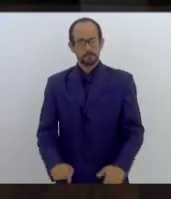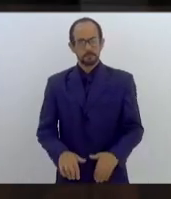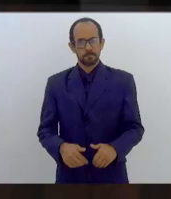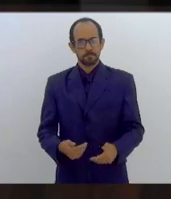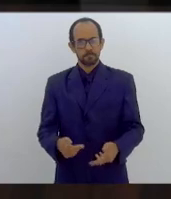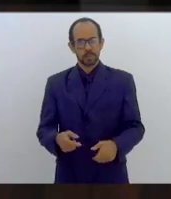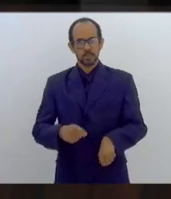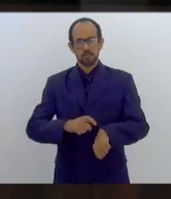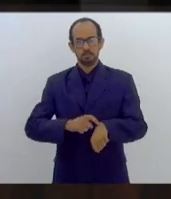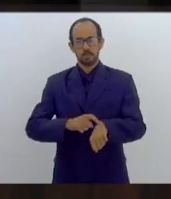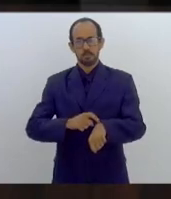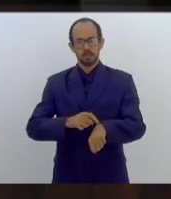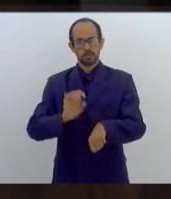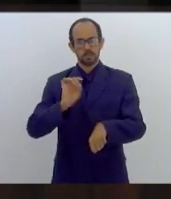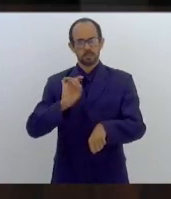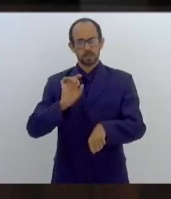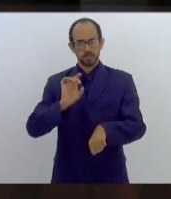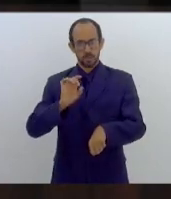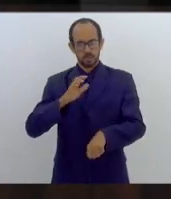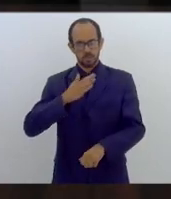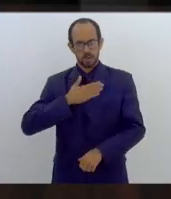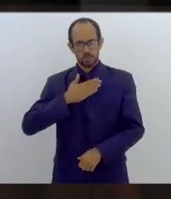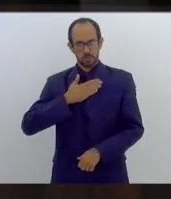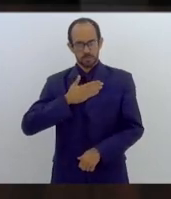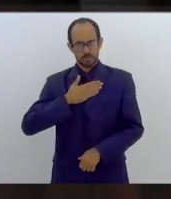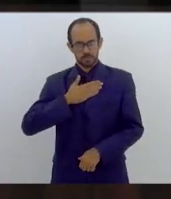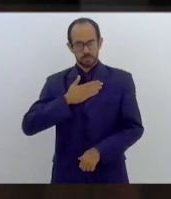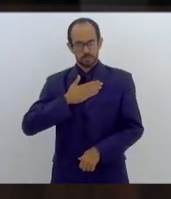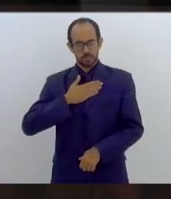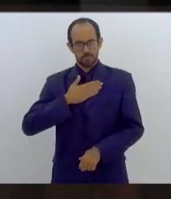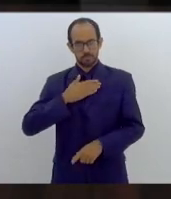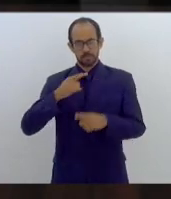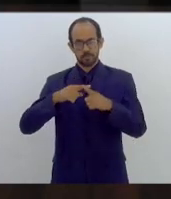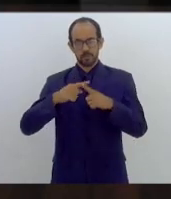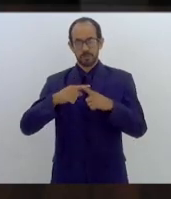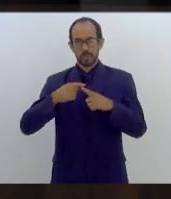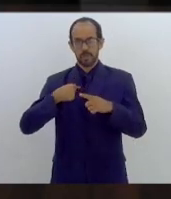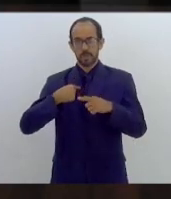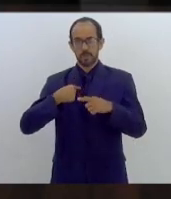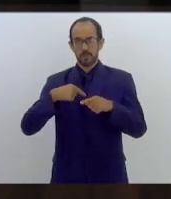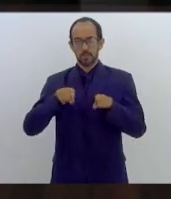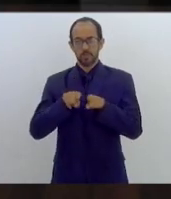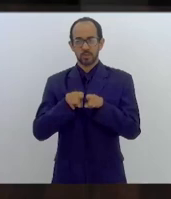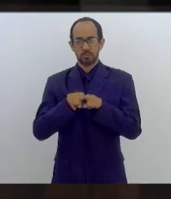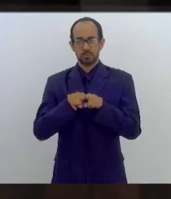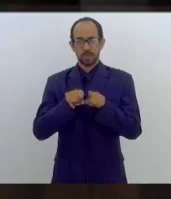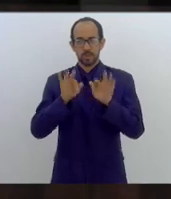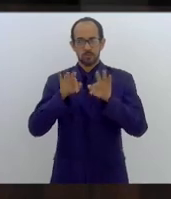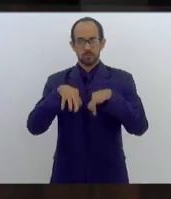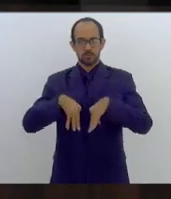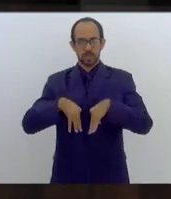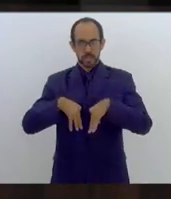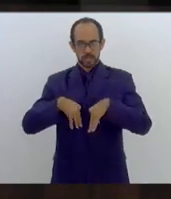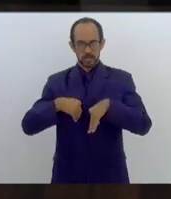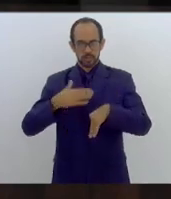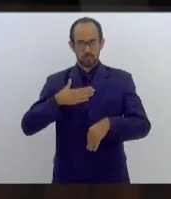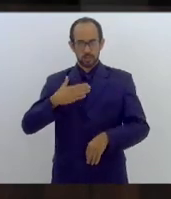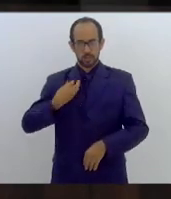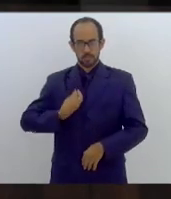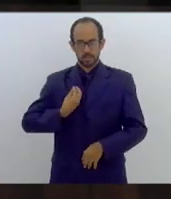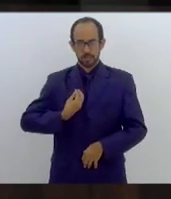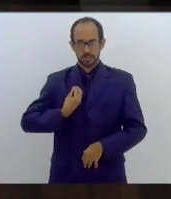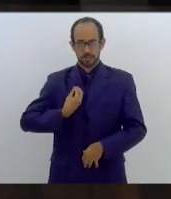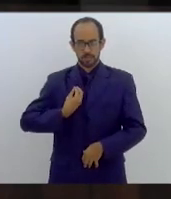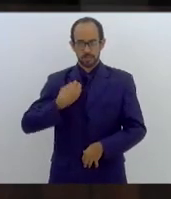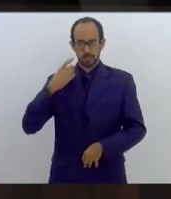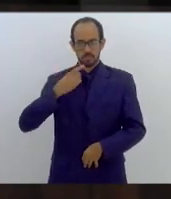este é um momento muito especial aqui para mim, já que eu vou também encerrando aqui minha participação como